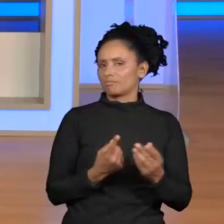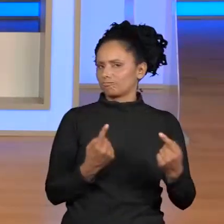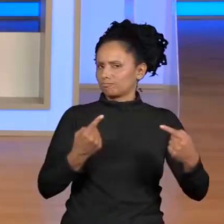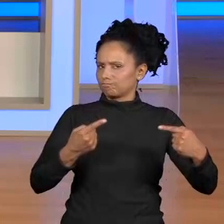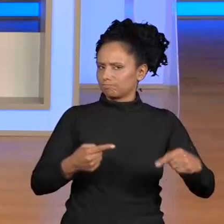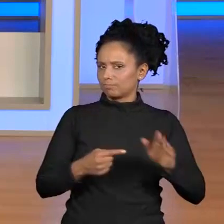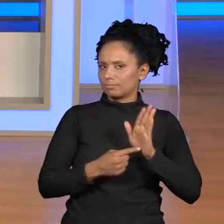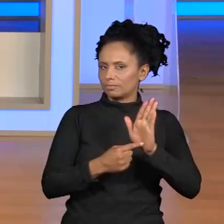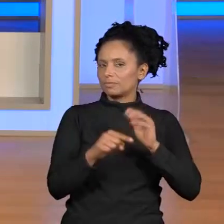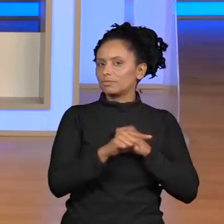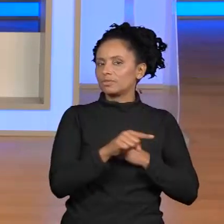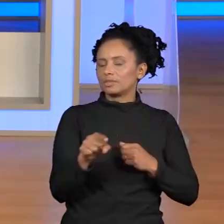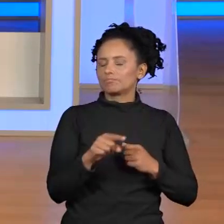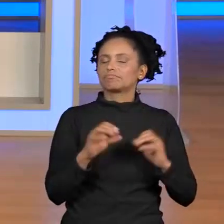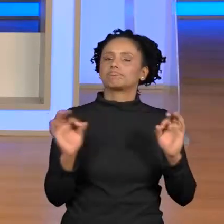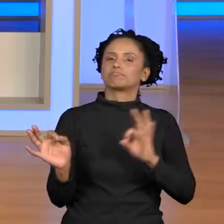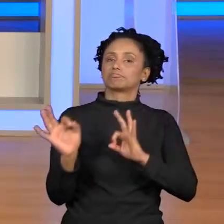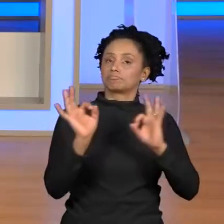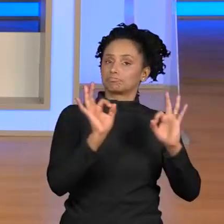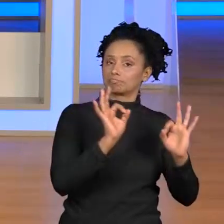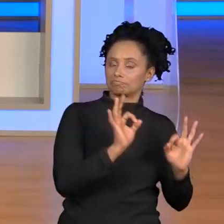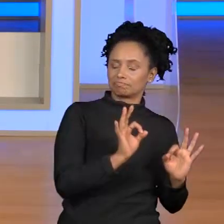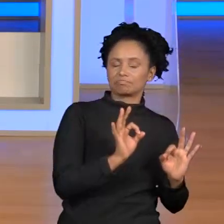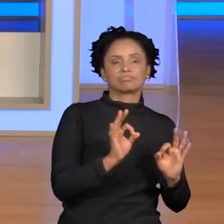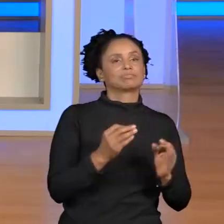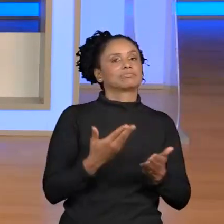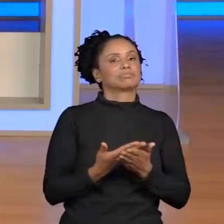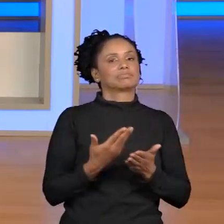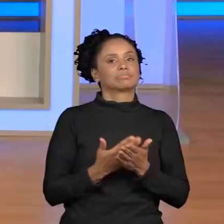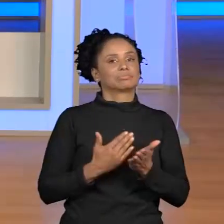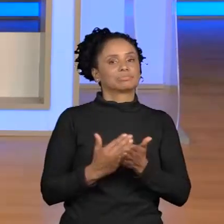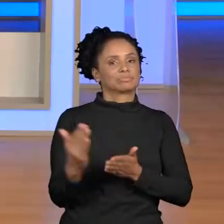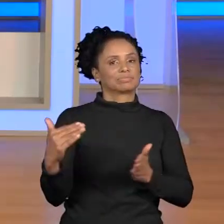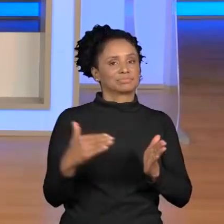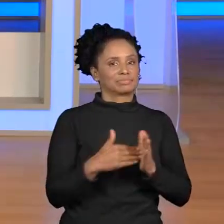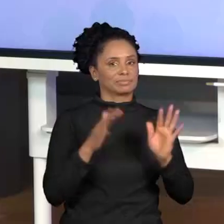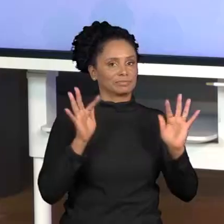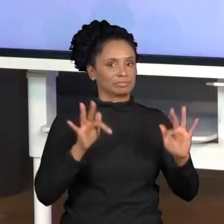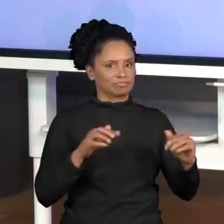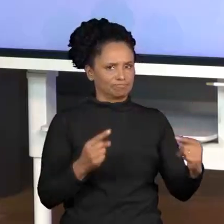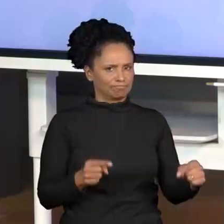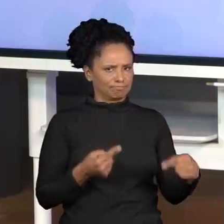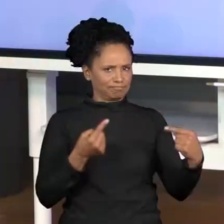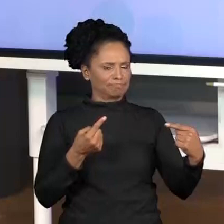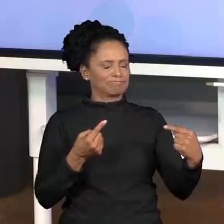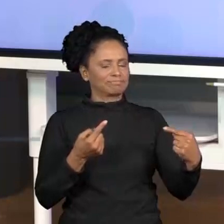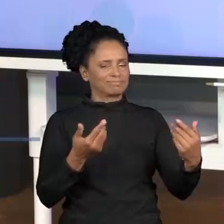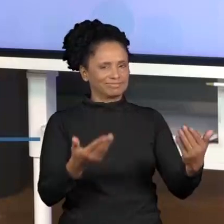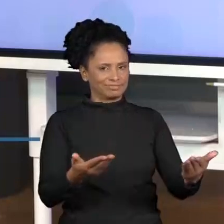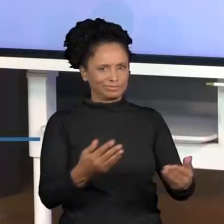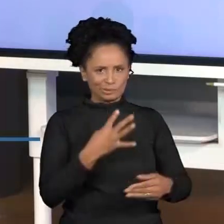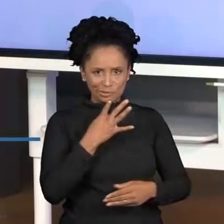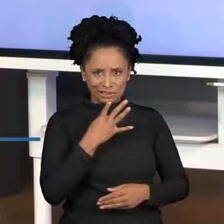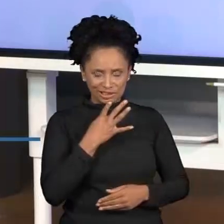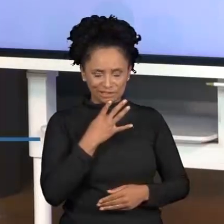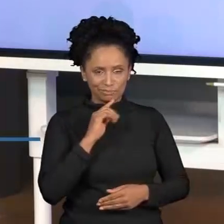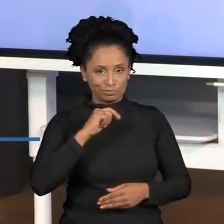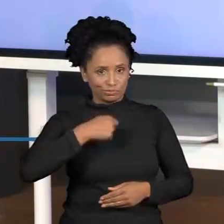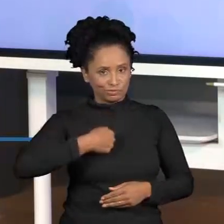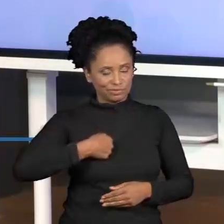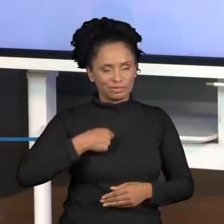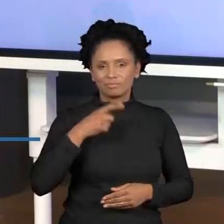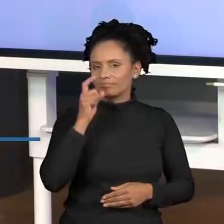você. Assista esse vídeo do início ao fim, hein? Nosso desafio. Vocês já me conhecem, eu sou o